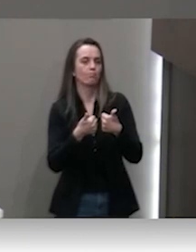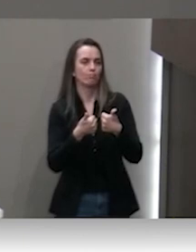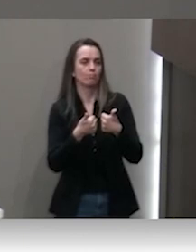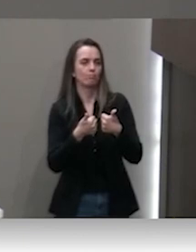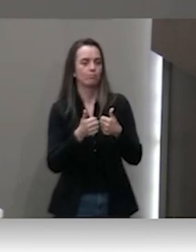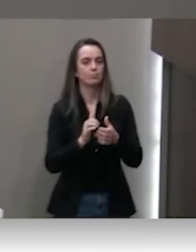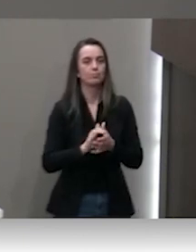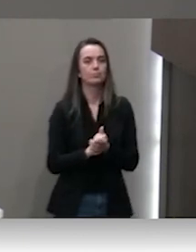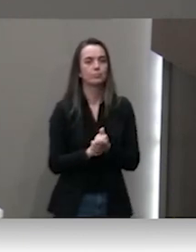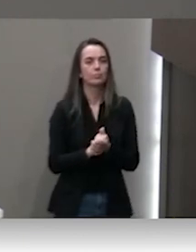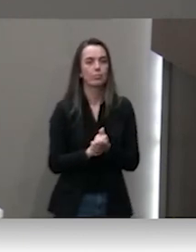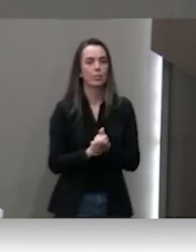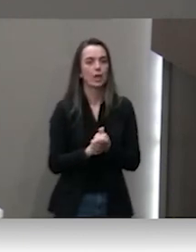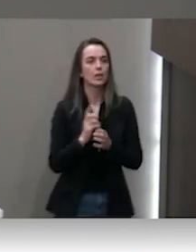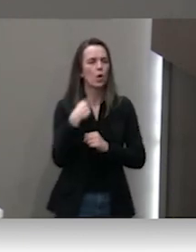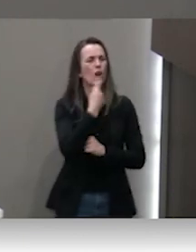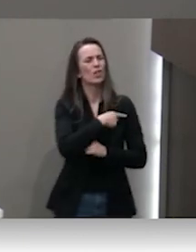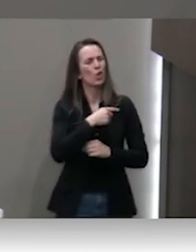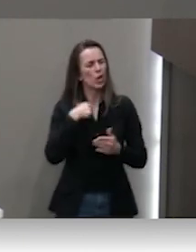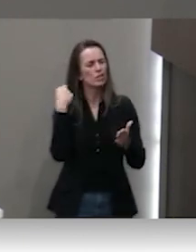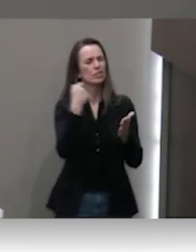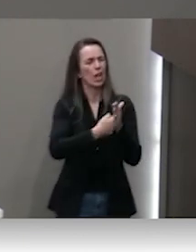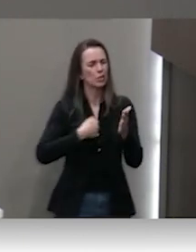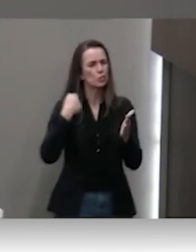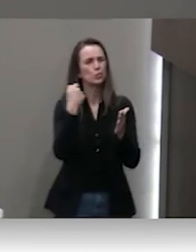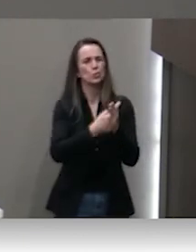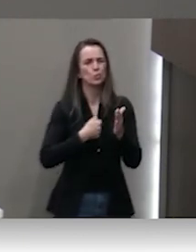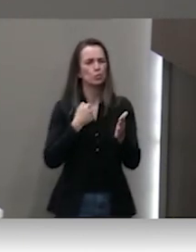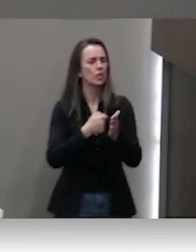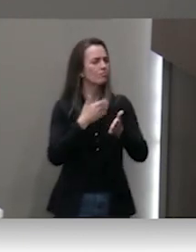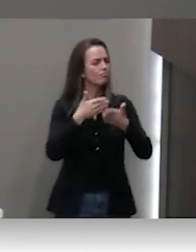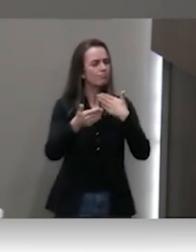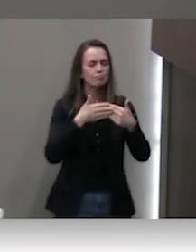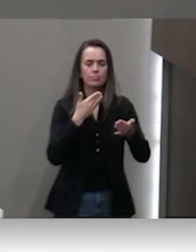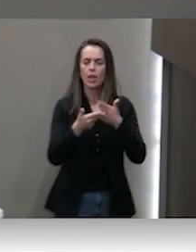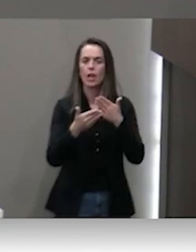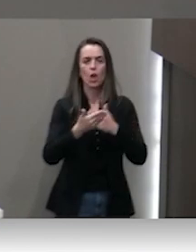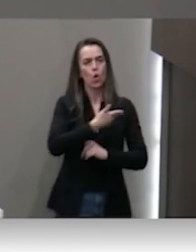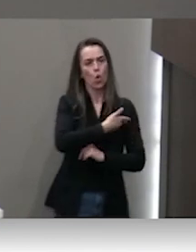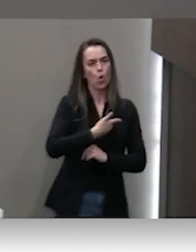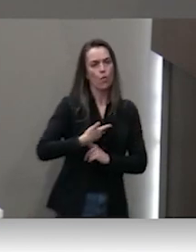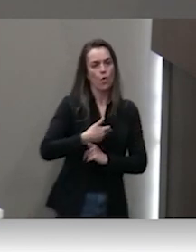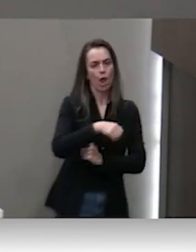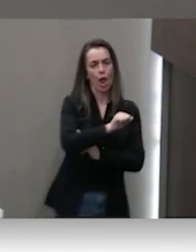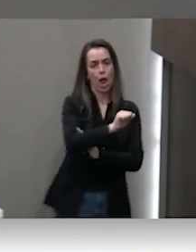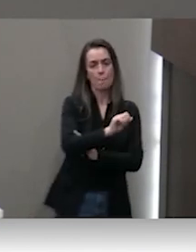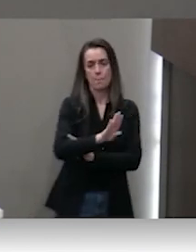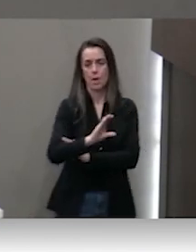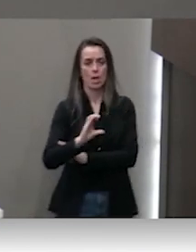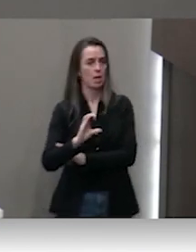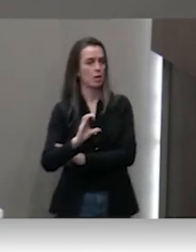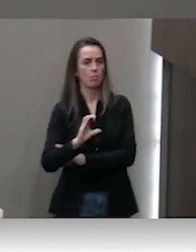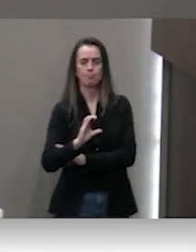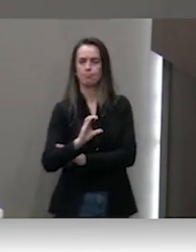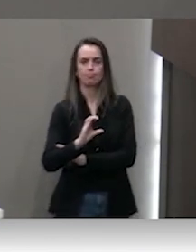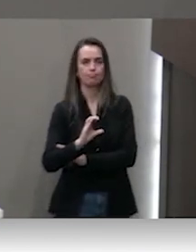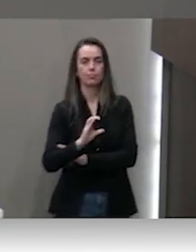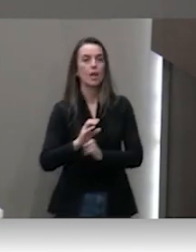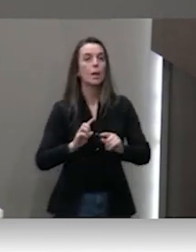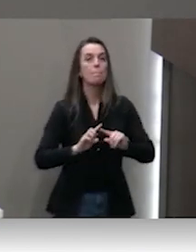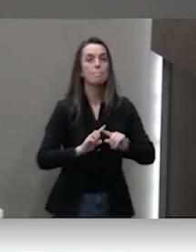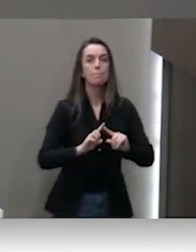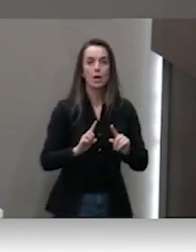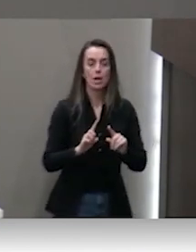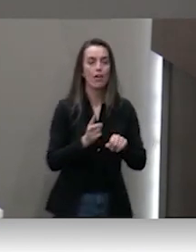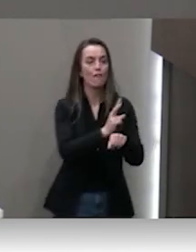cidadãos. E eu acho que essa tem que ser a nossa luta, independente de governo A, B ou C. Mas os instrumentos